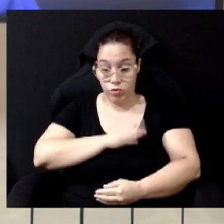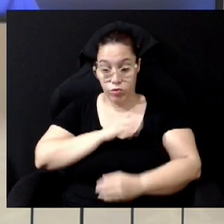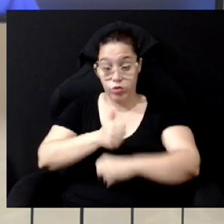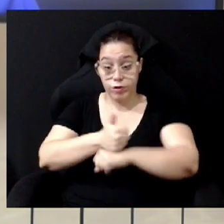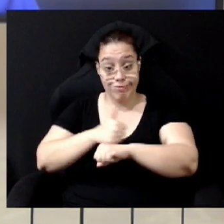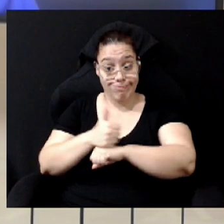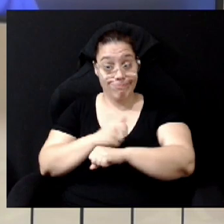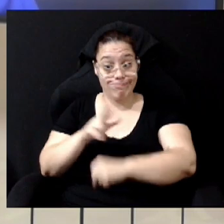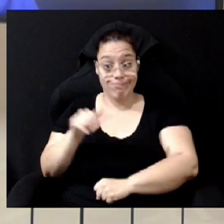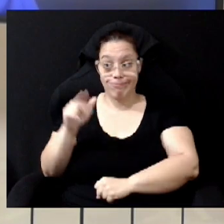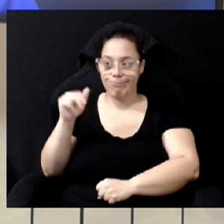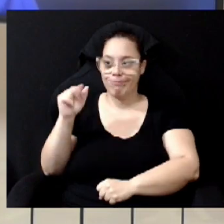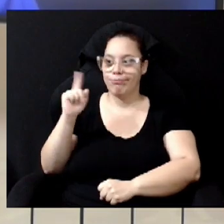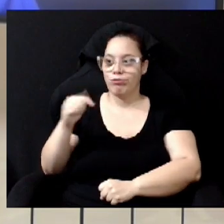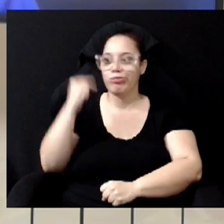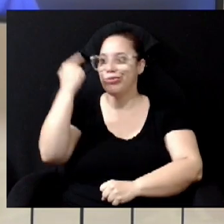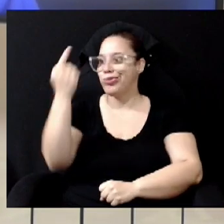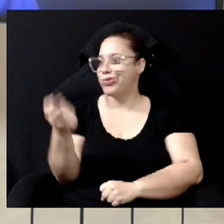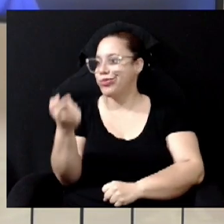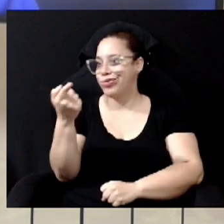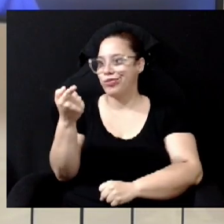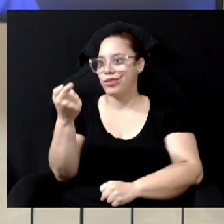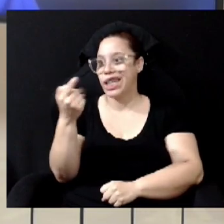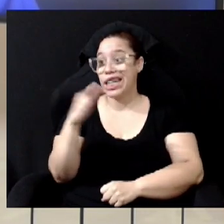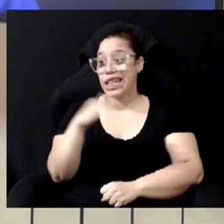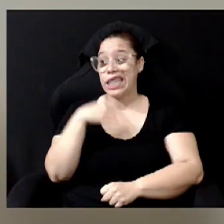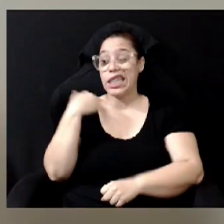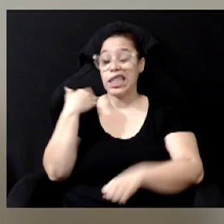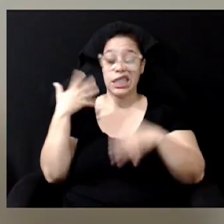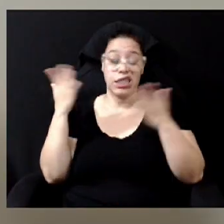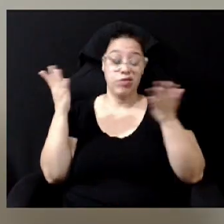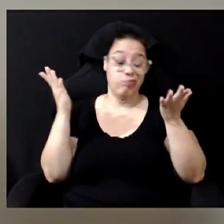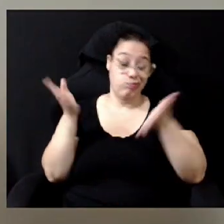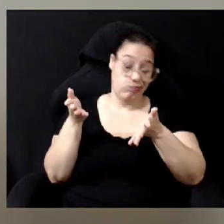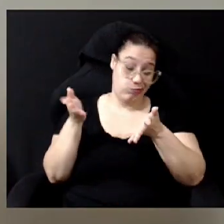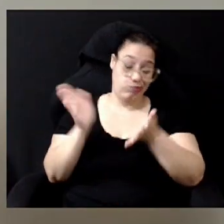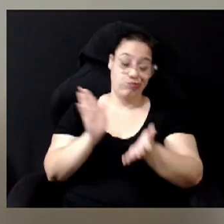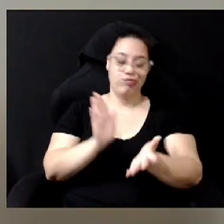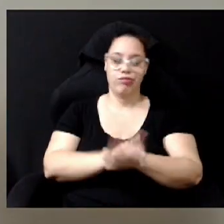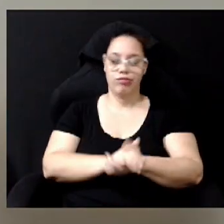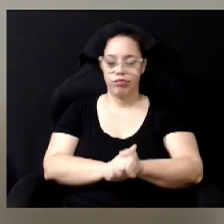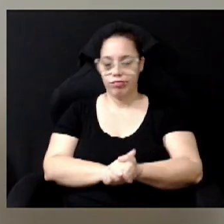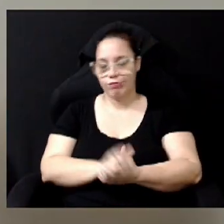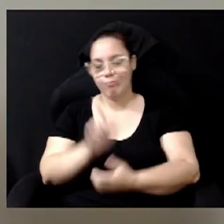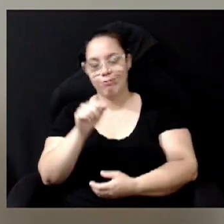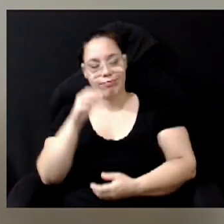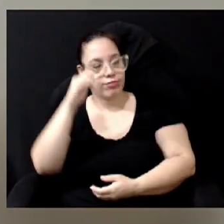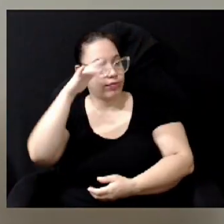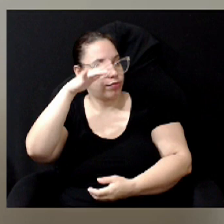para depois, porque para depois pode ser muito tarde, né? Exatamente, Ana Paula.